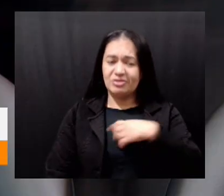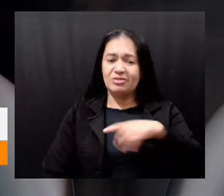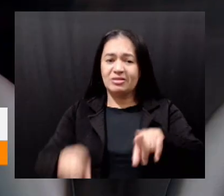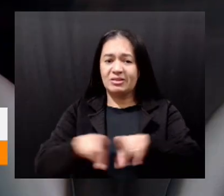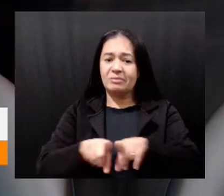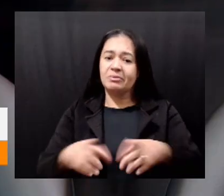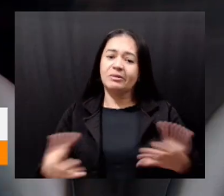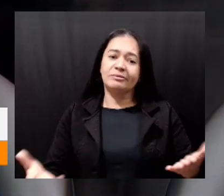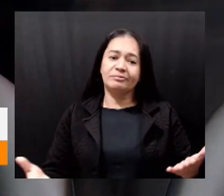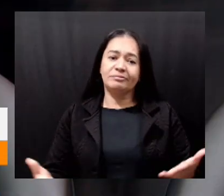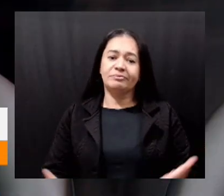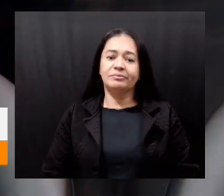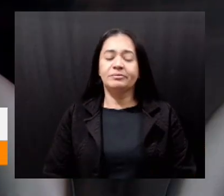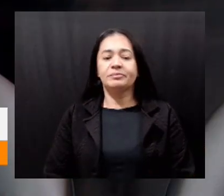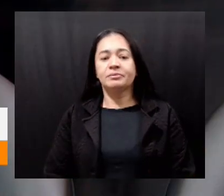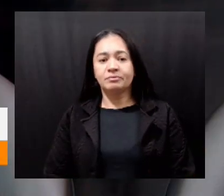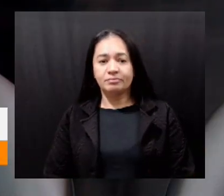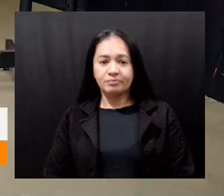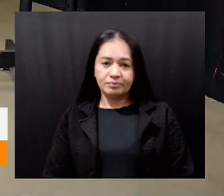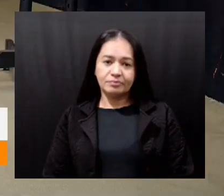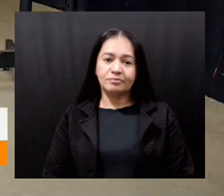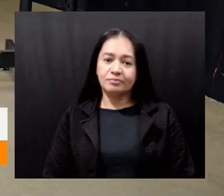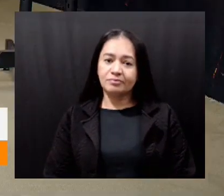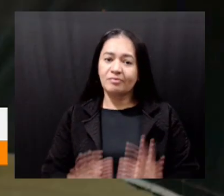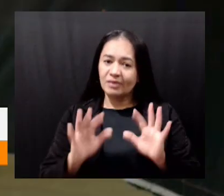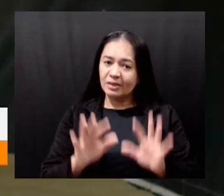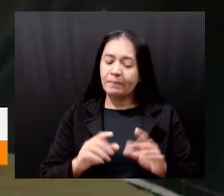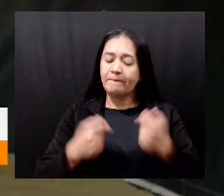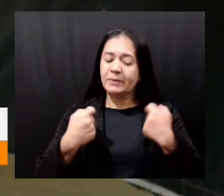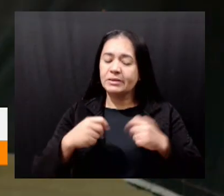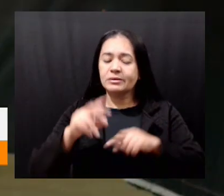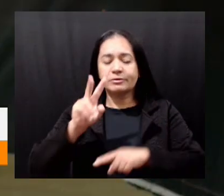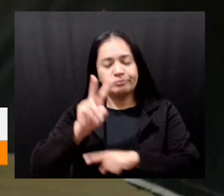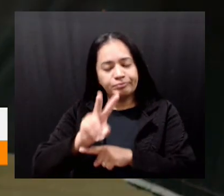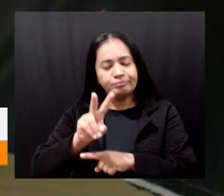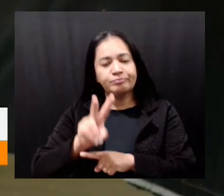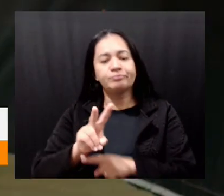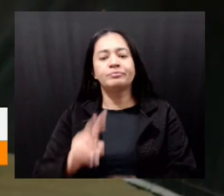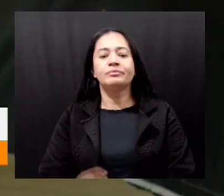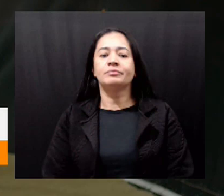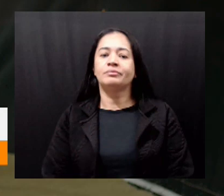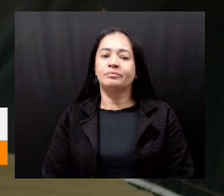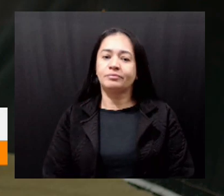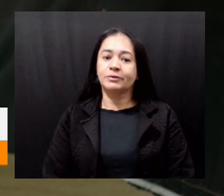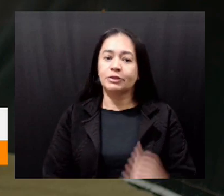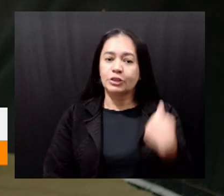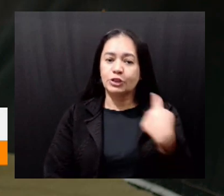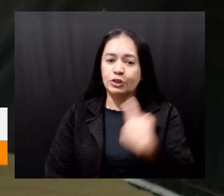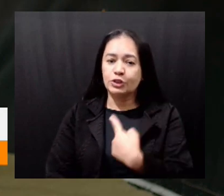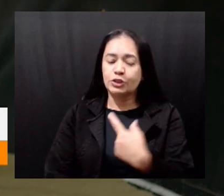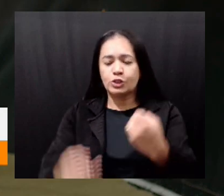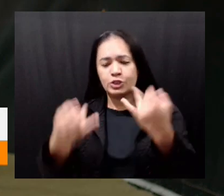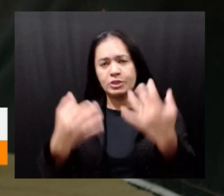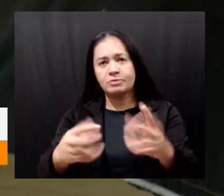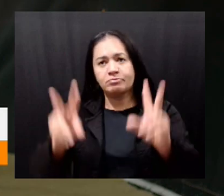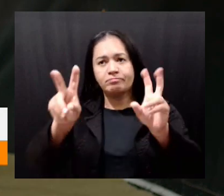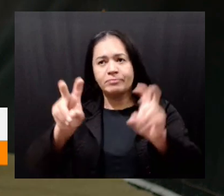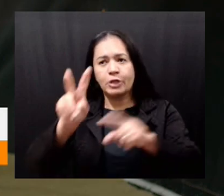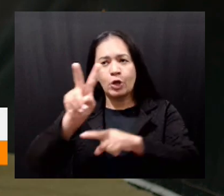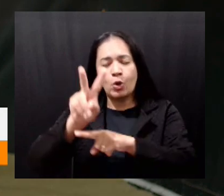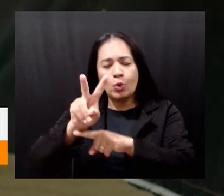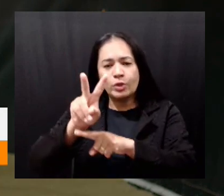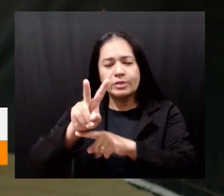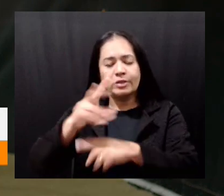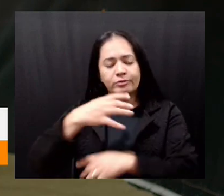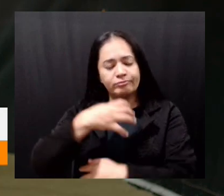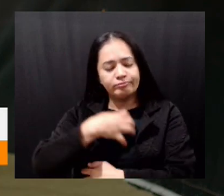Então, tem que se cuidar. Precisa se cuidar. E quando a gente fala de cuidados, fala de sentimentos, a gente também pode inserir